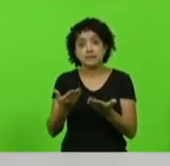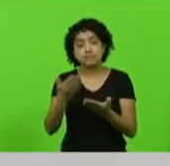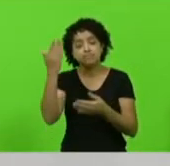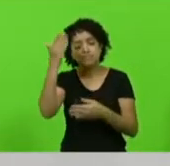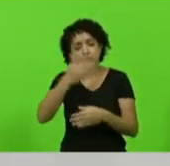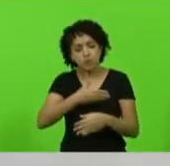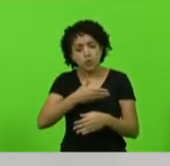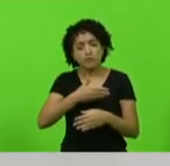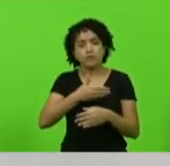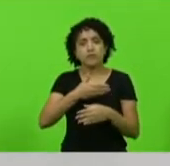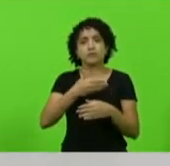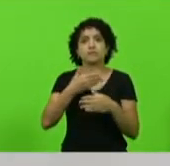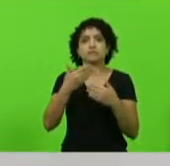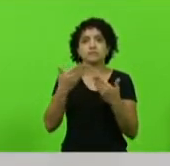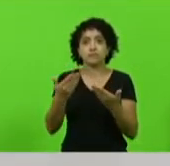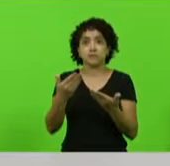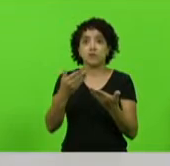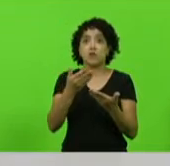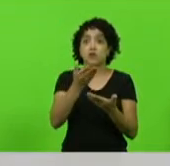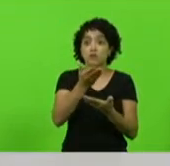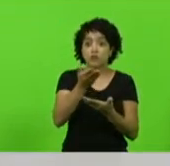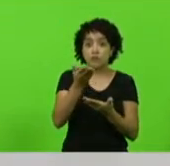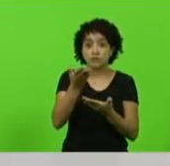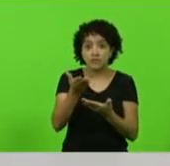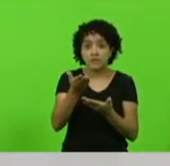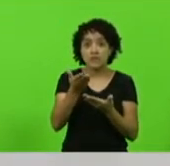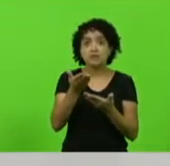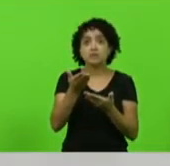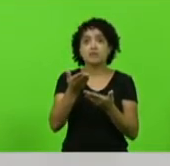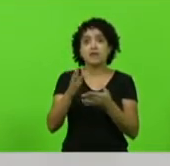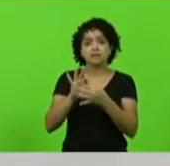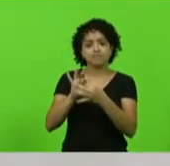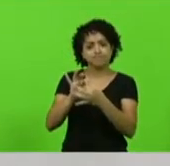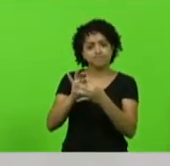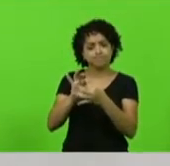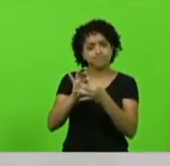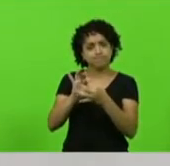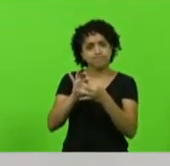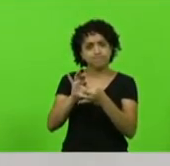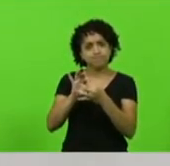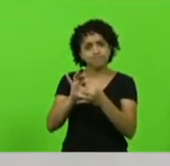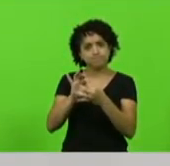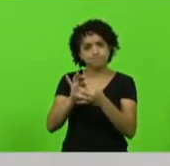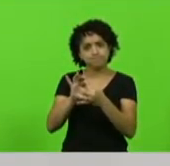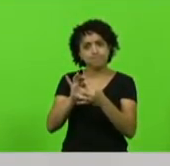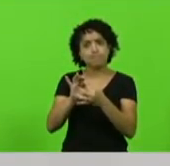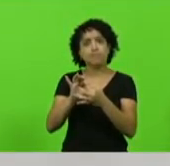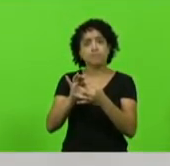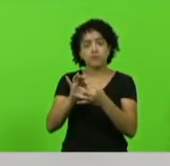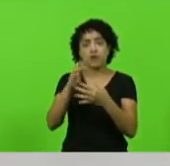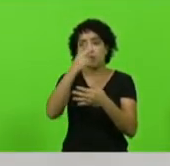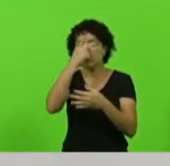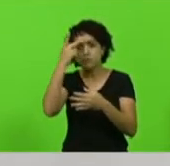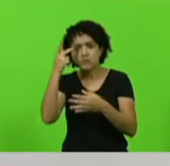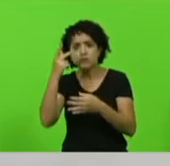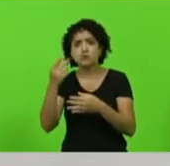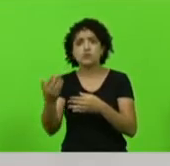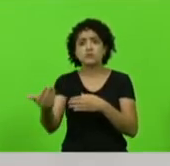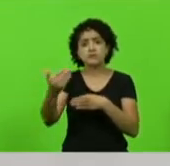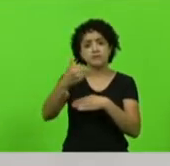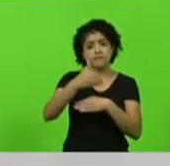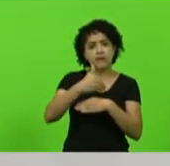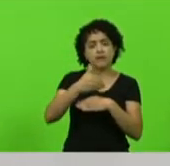comprovado, você faz uma ligação muito mais forte com aquele que te procura, pelas mais variadas